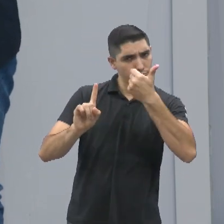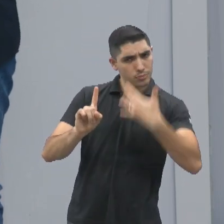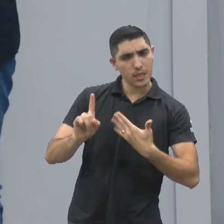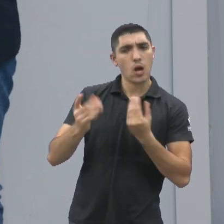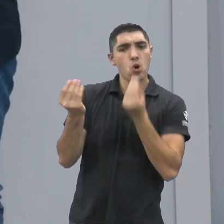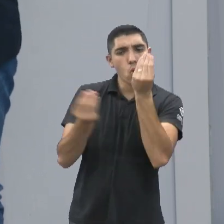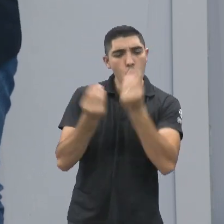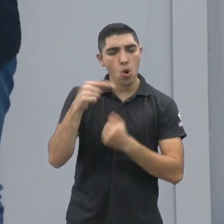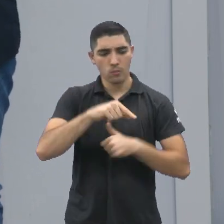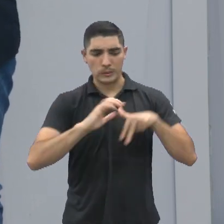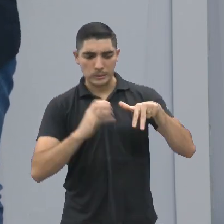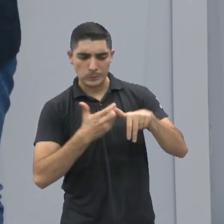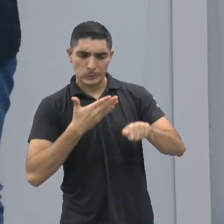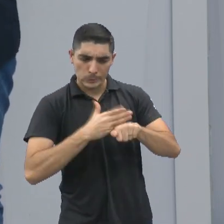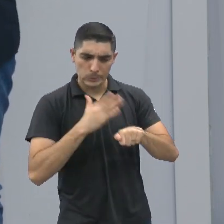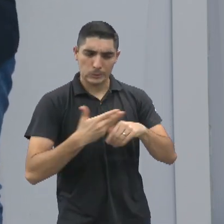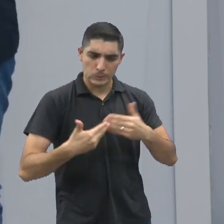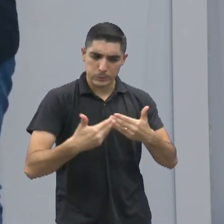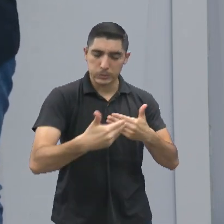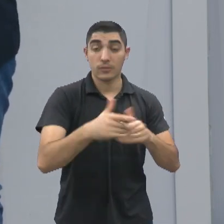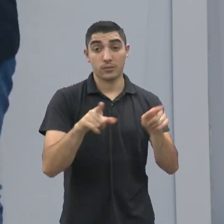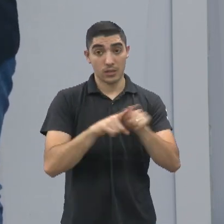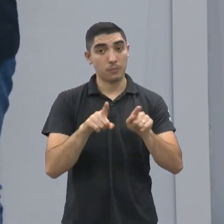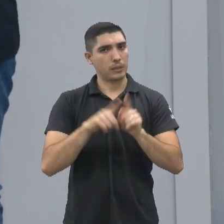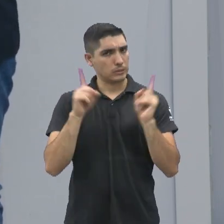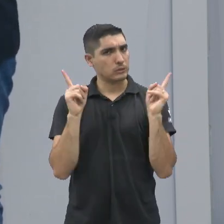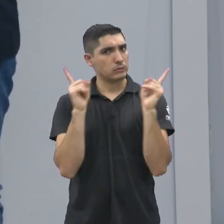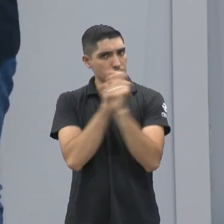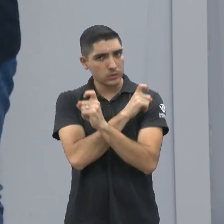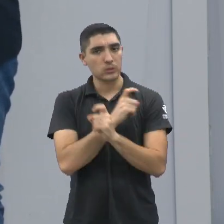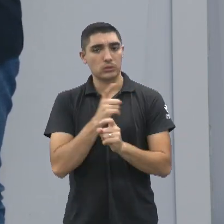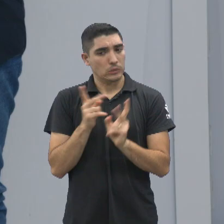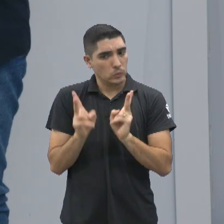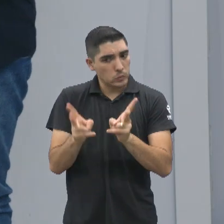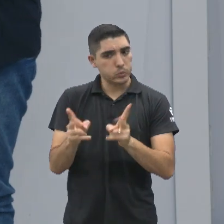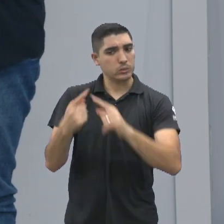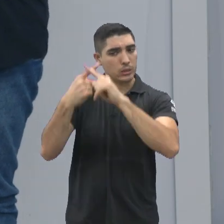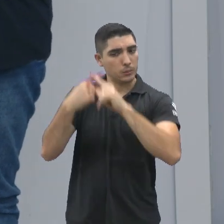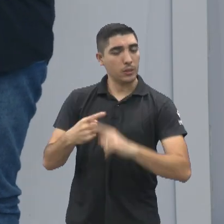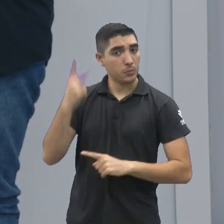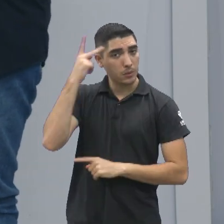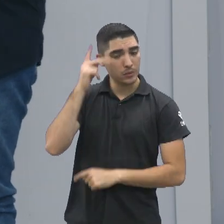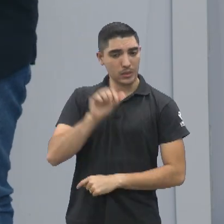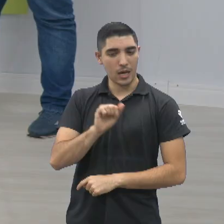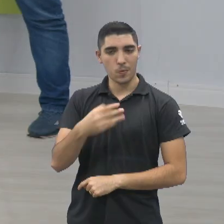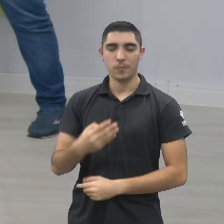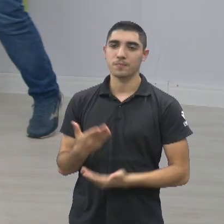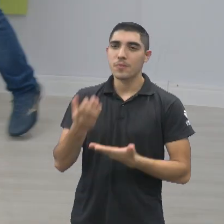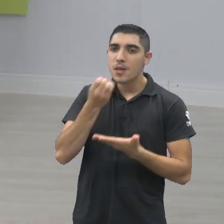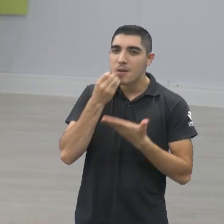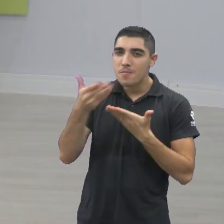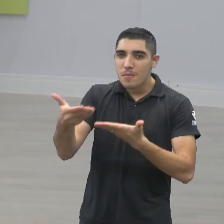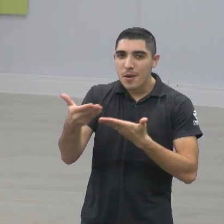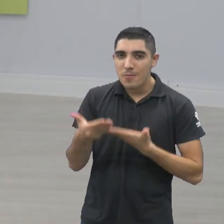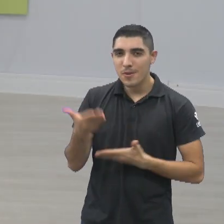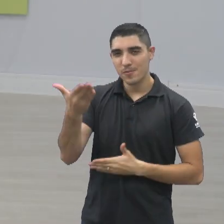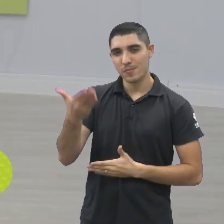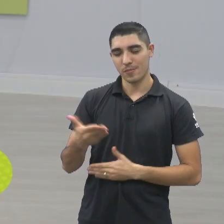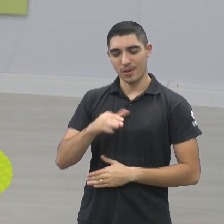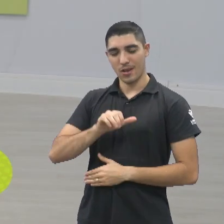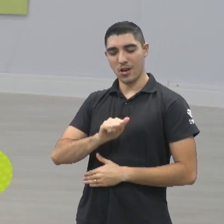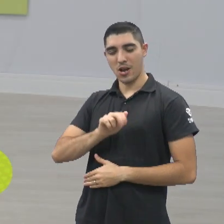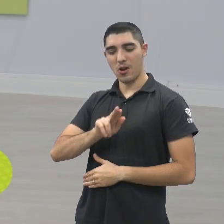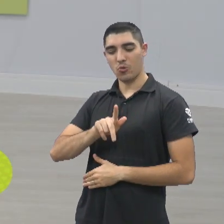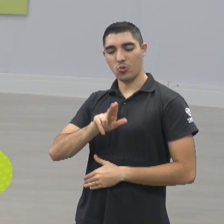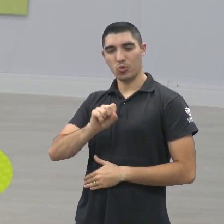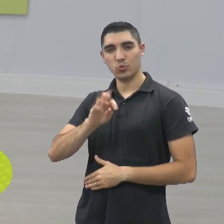claro, sobre a dificuldade em manter o time na 4ª divisão. Augusto Ambrogi, seja bem-vindo. Prazer te receber aqui